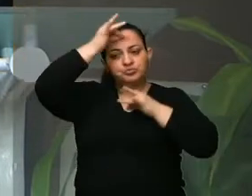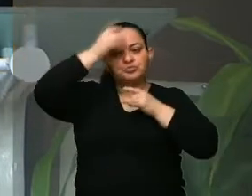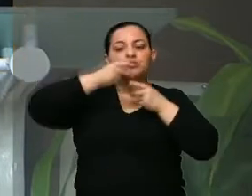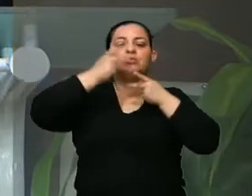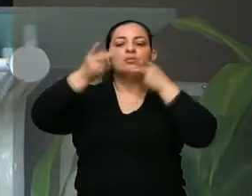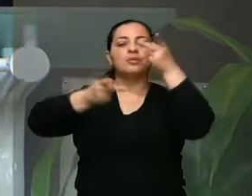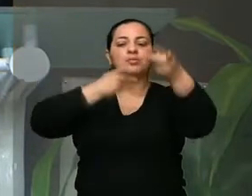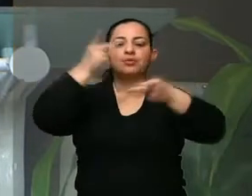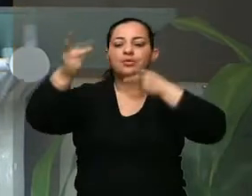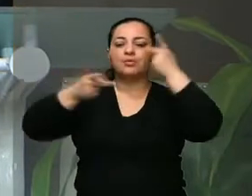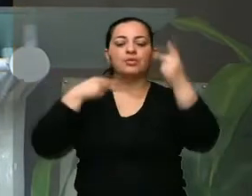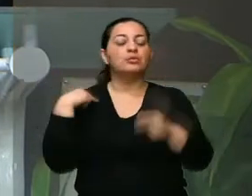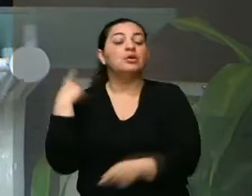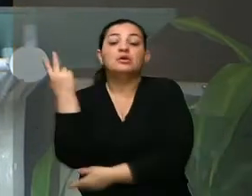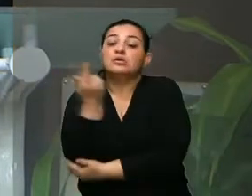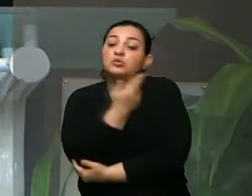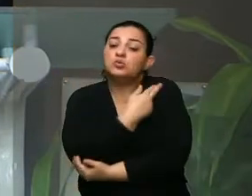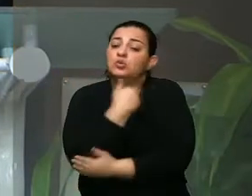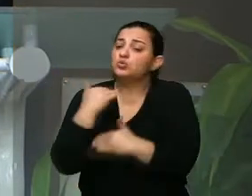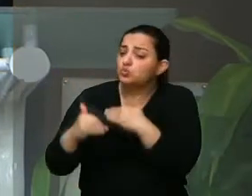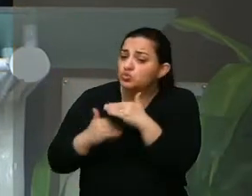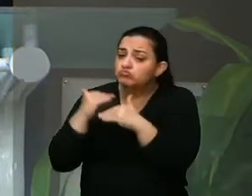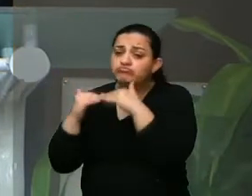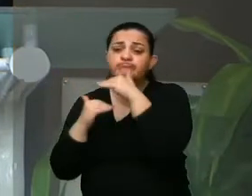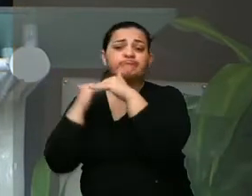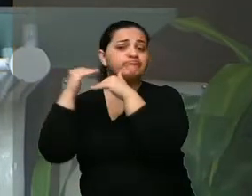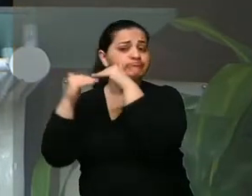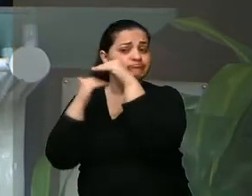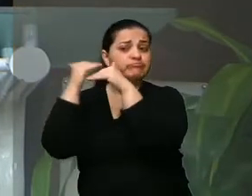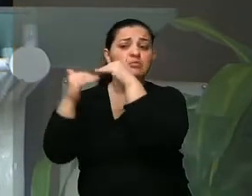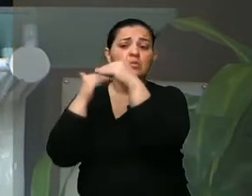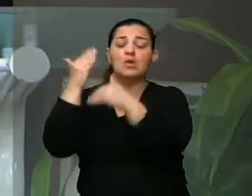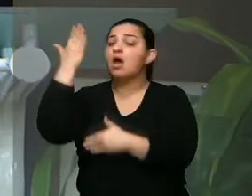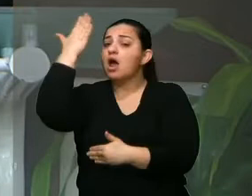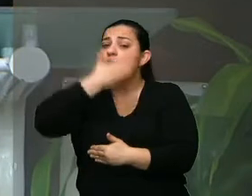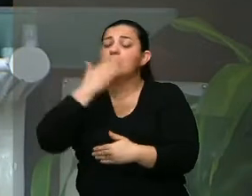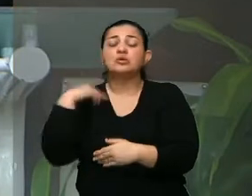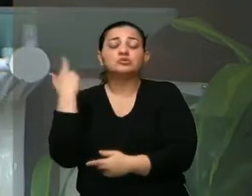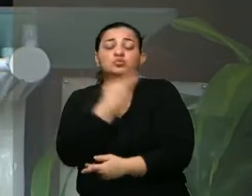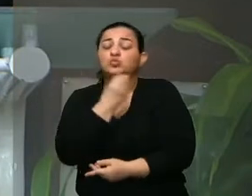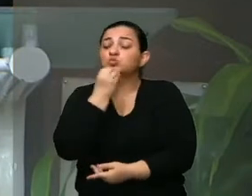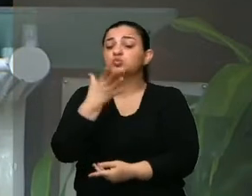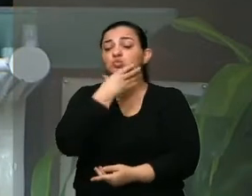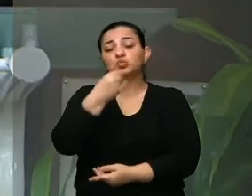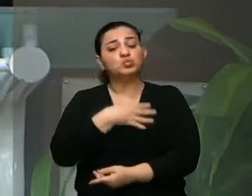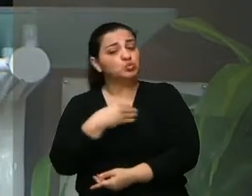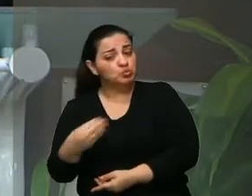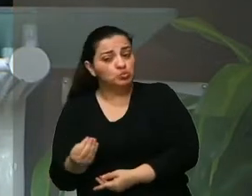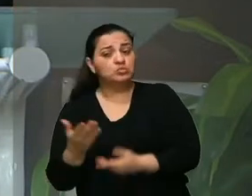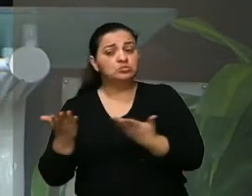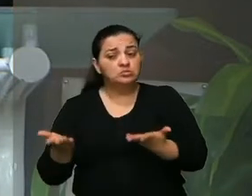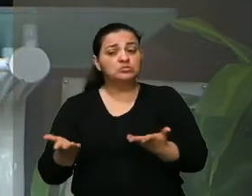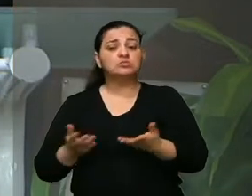mas nós estamos nesse processo para provar que somos bons filhos